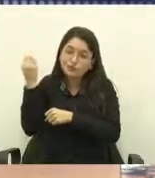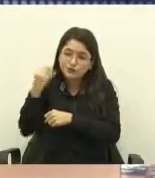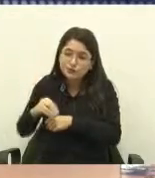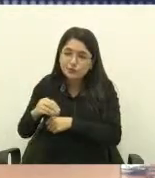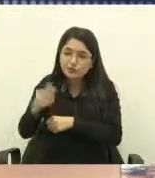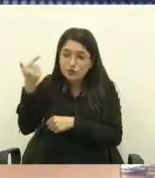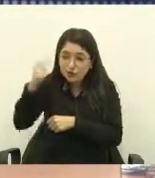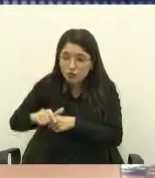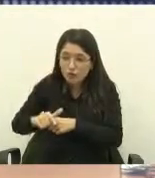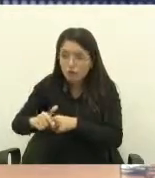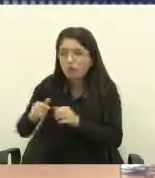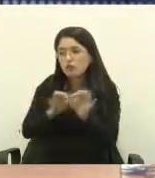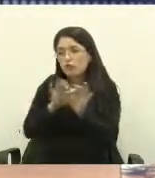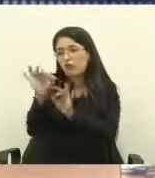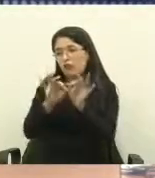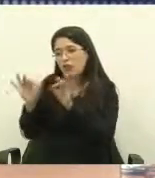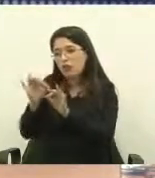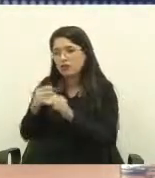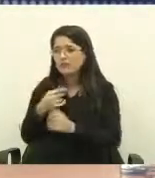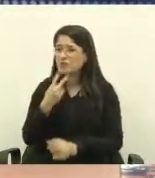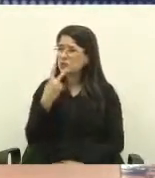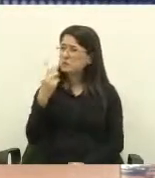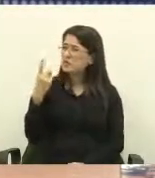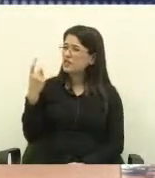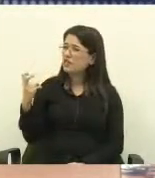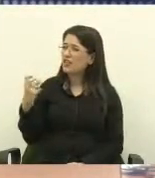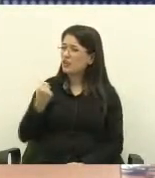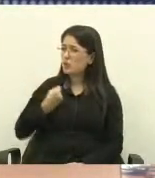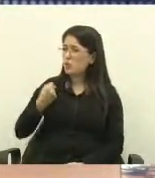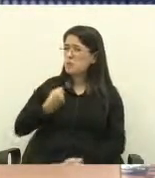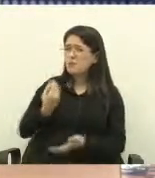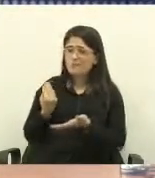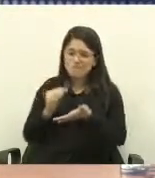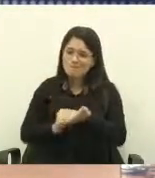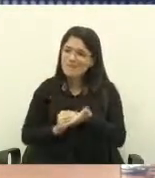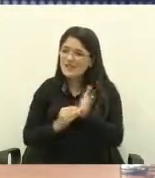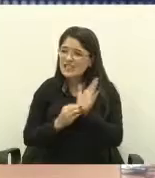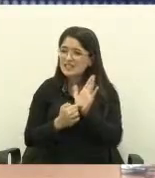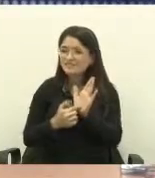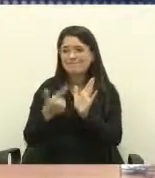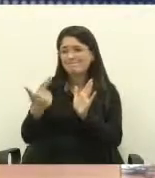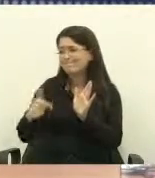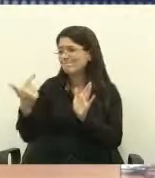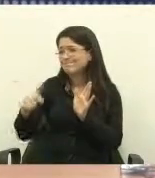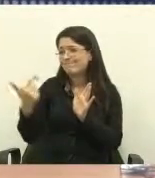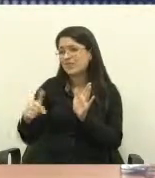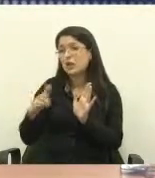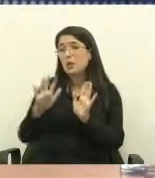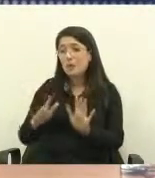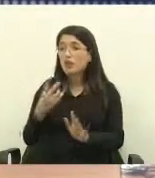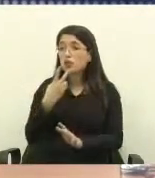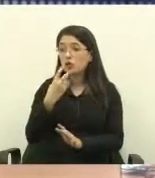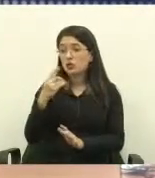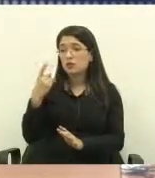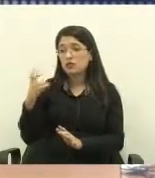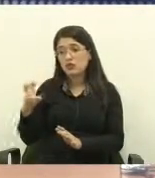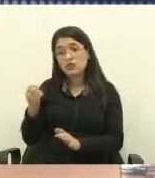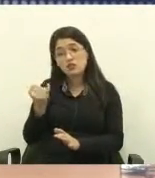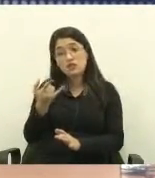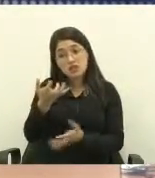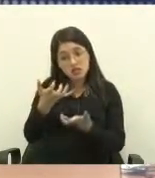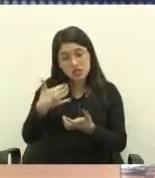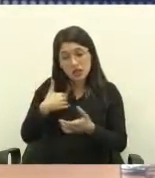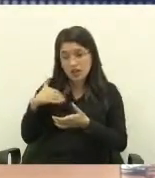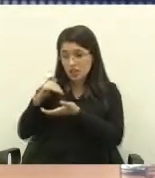número? Eu não tenho o número aqui, mas eu estou à disposição para 2015. Se você quiser, dentro